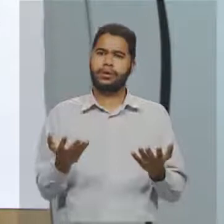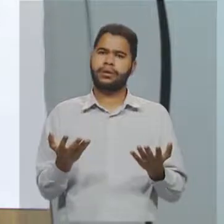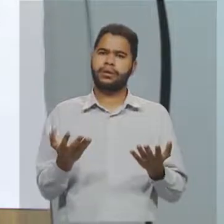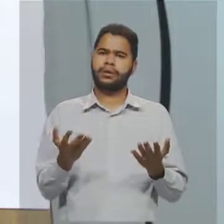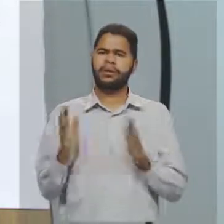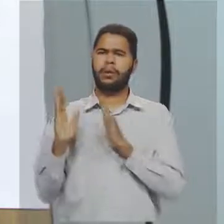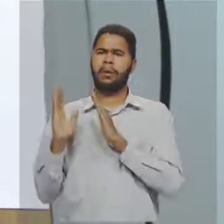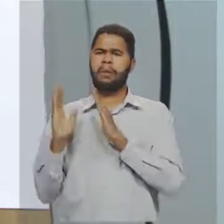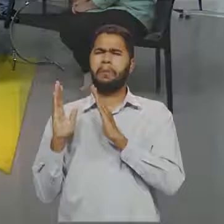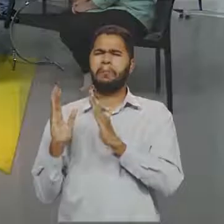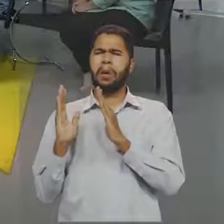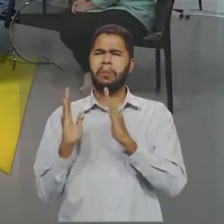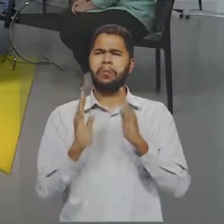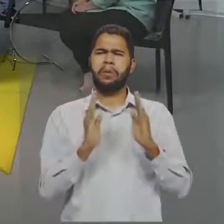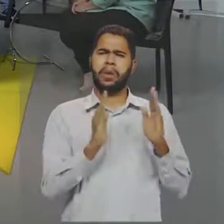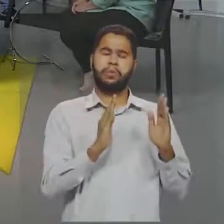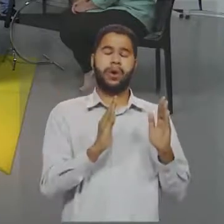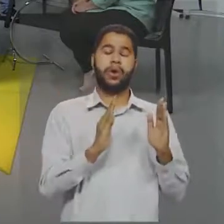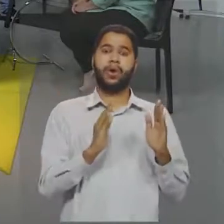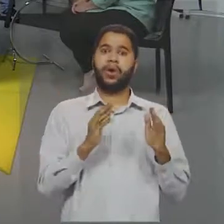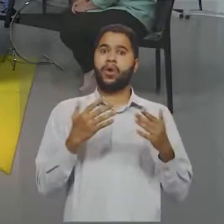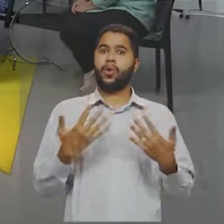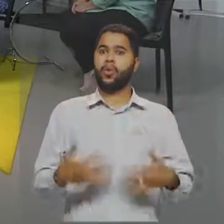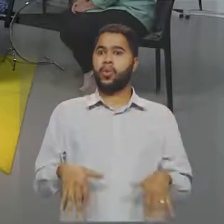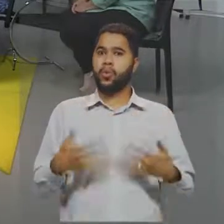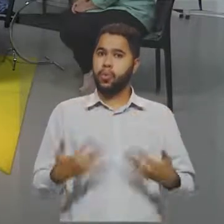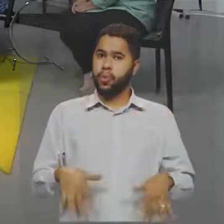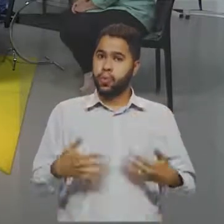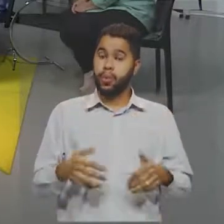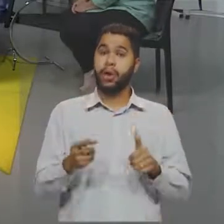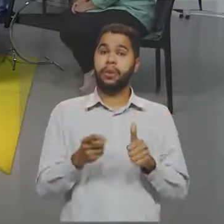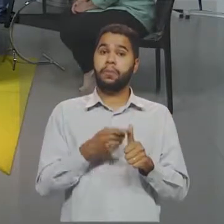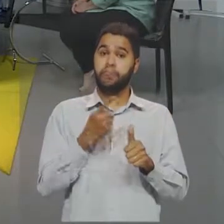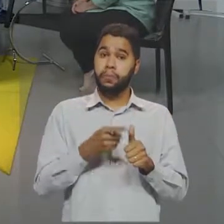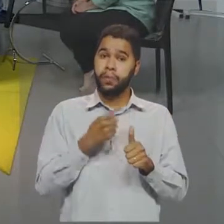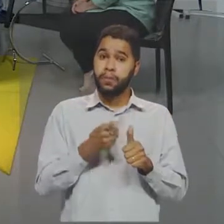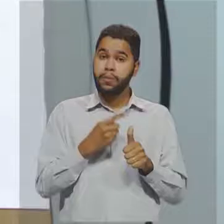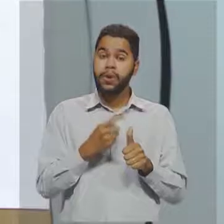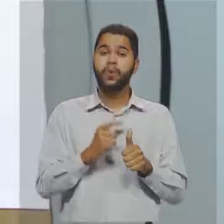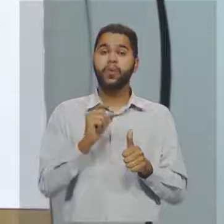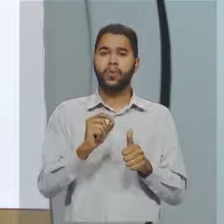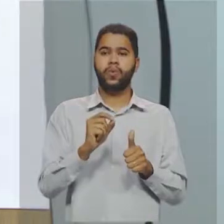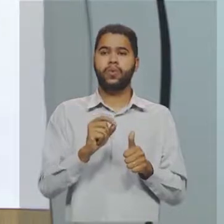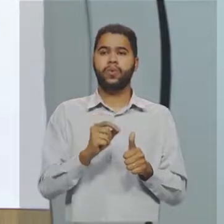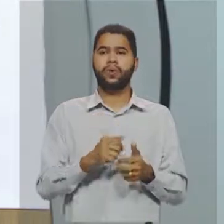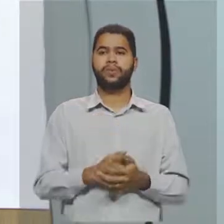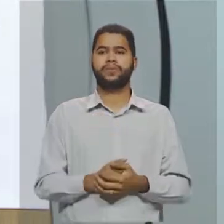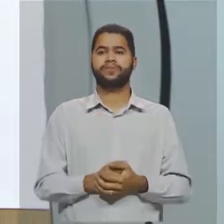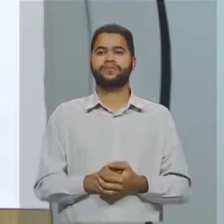ordenar isso dá muito trabalho. Então, o que a gente tem que fazer? Primeiro, a gente obter aqui